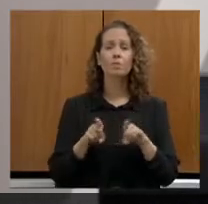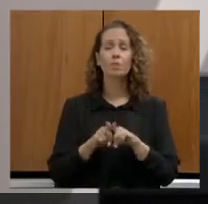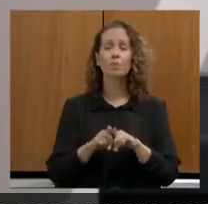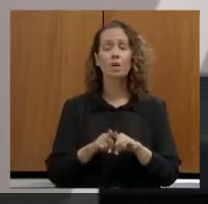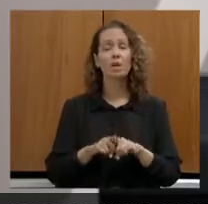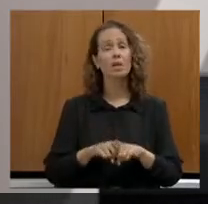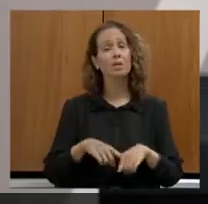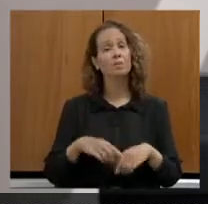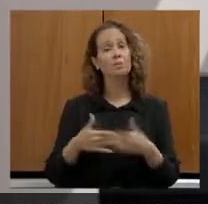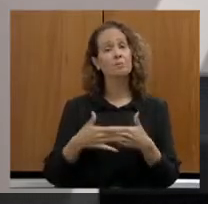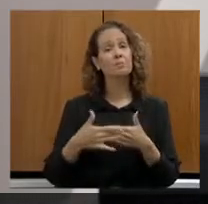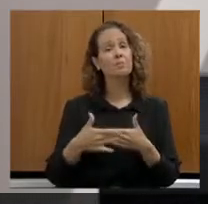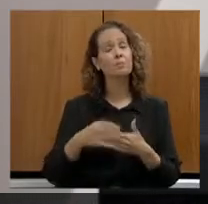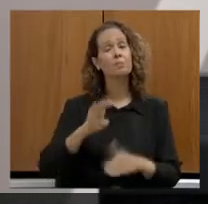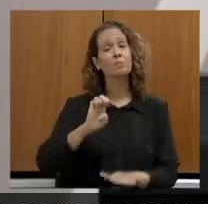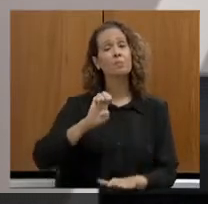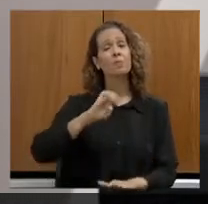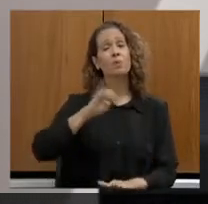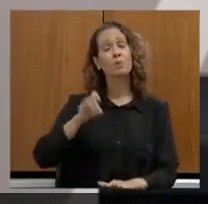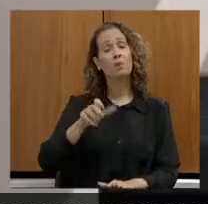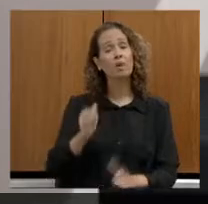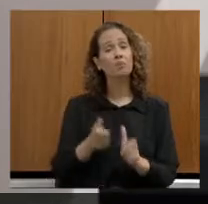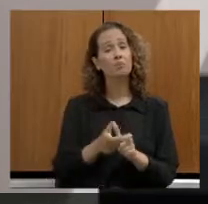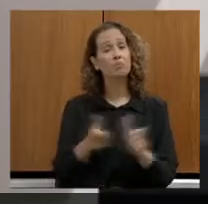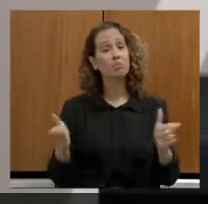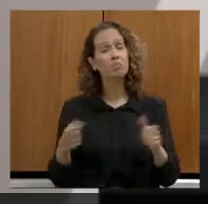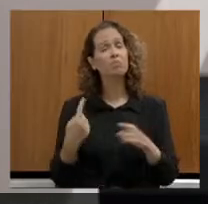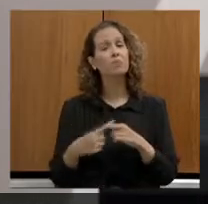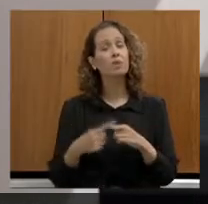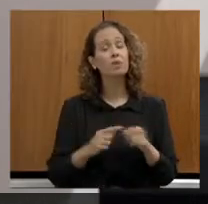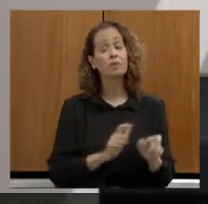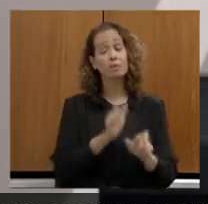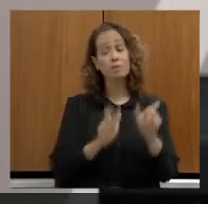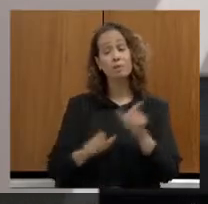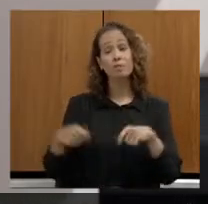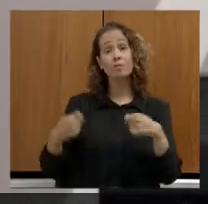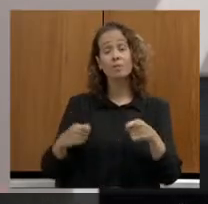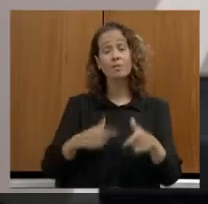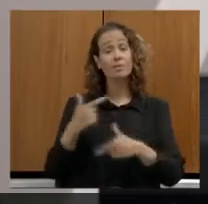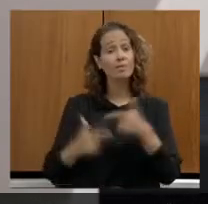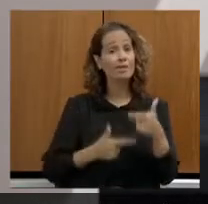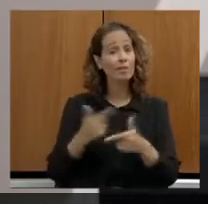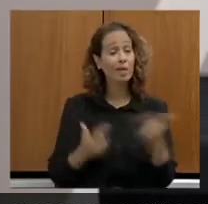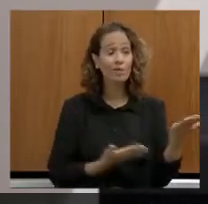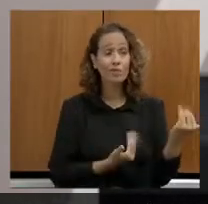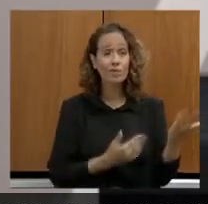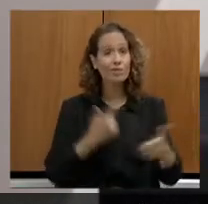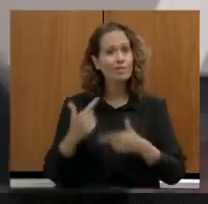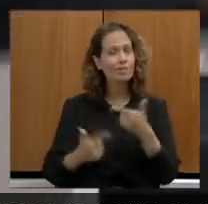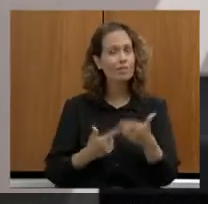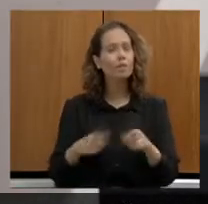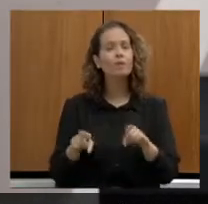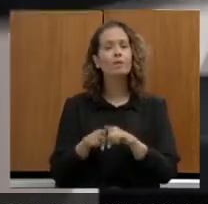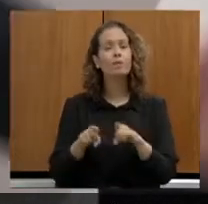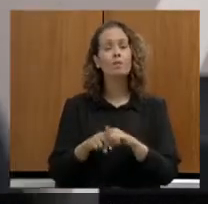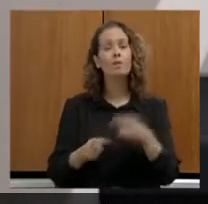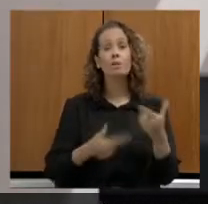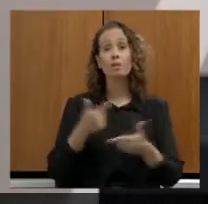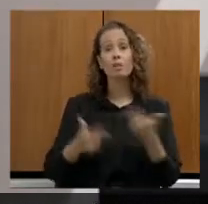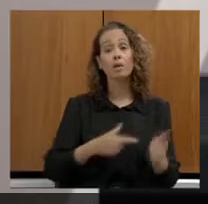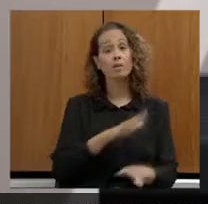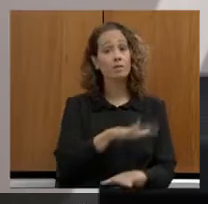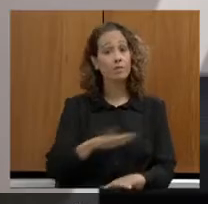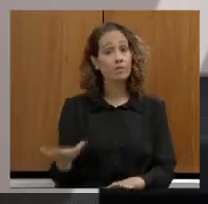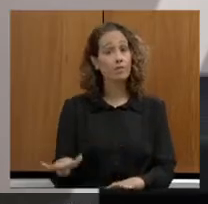do EJA porque as pessoas estão tendo que trabalhar os jovens infelizmente trabalho infantil basta